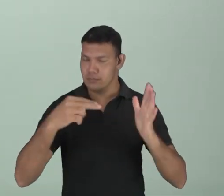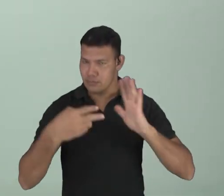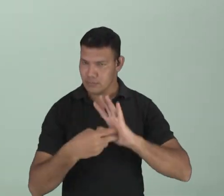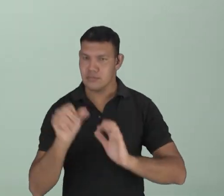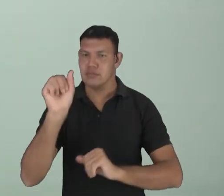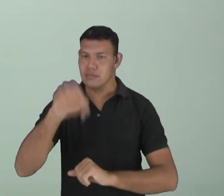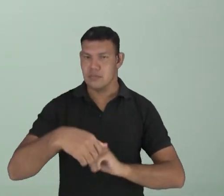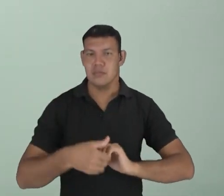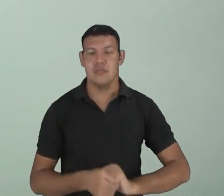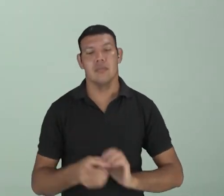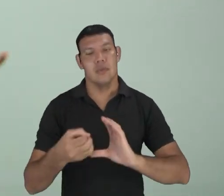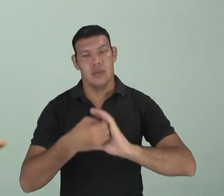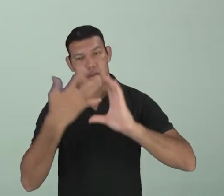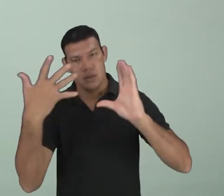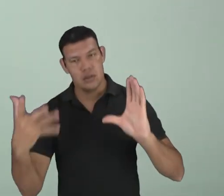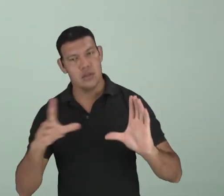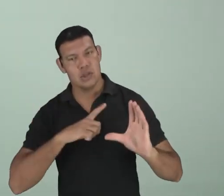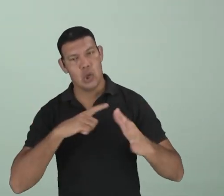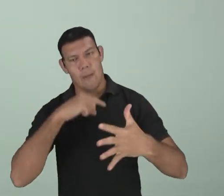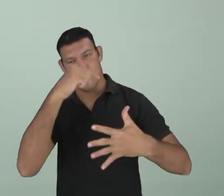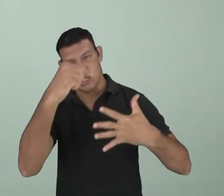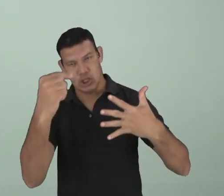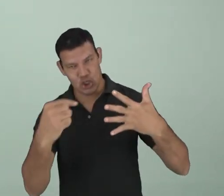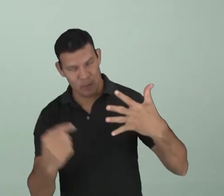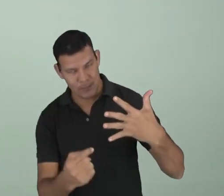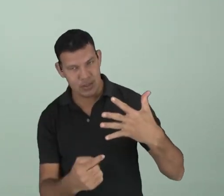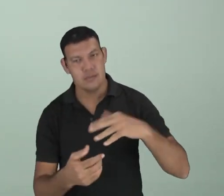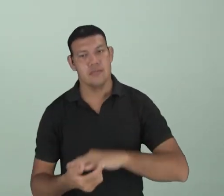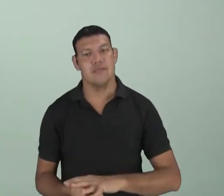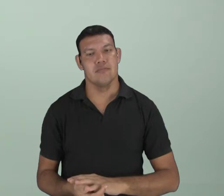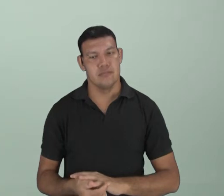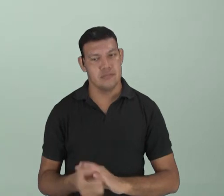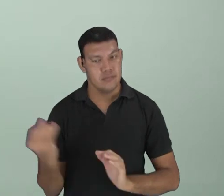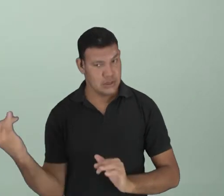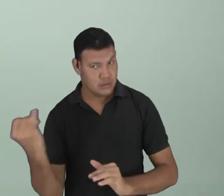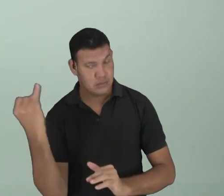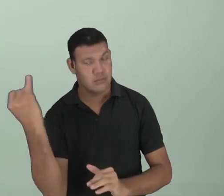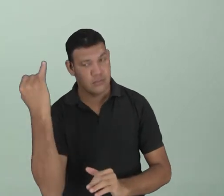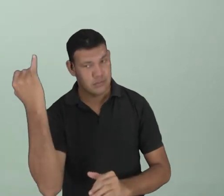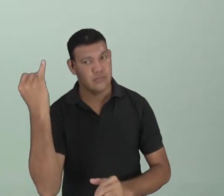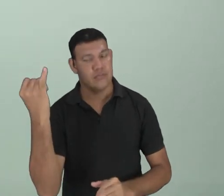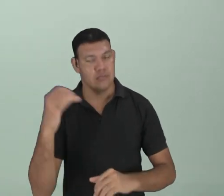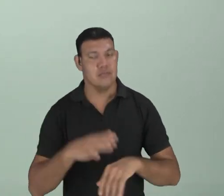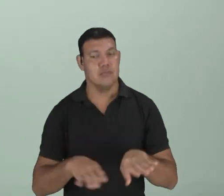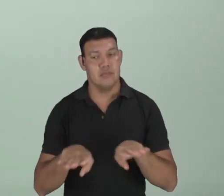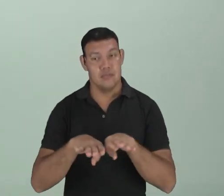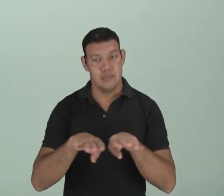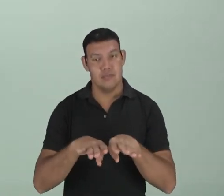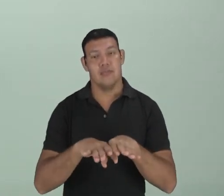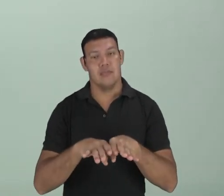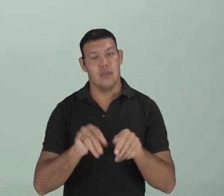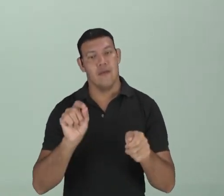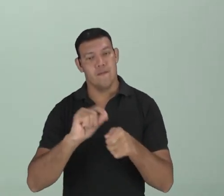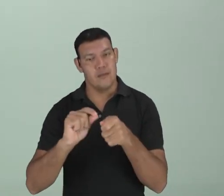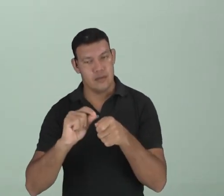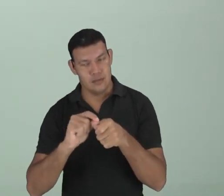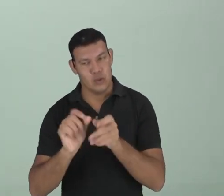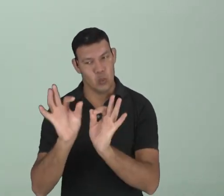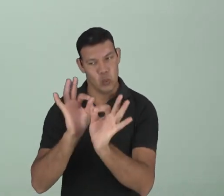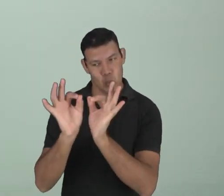e característica, a gente tem outros fatores que também são de essencial importância para a produtividade